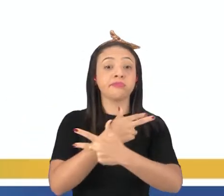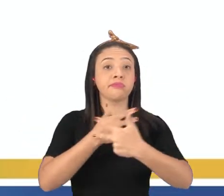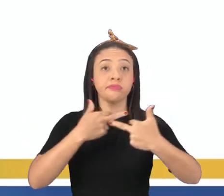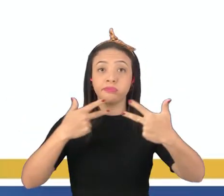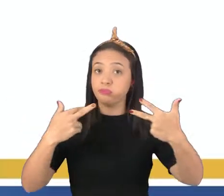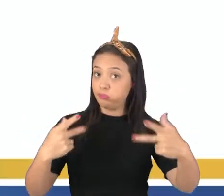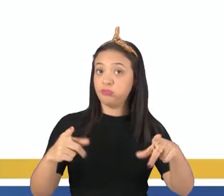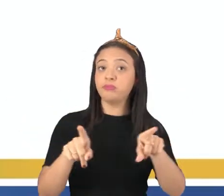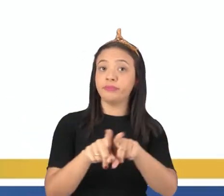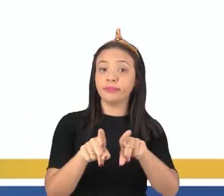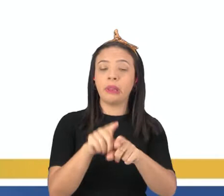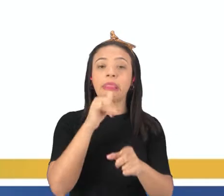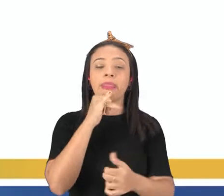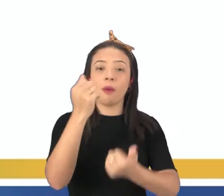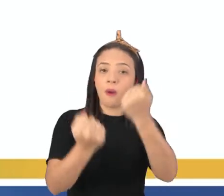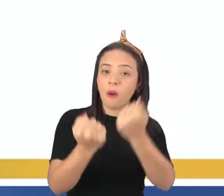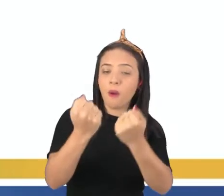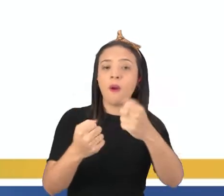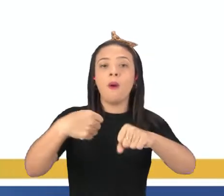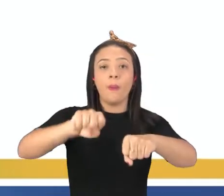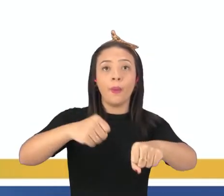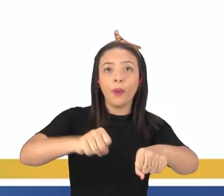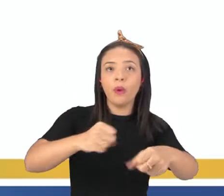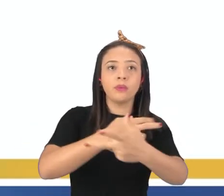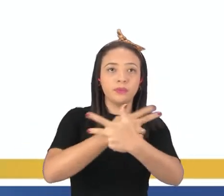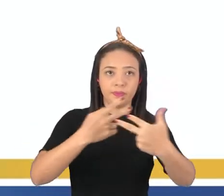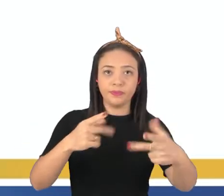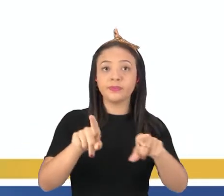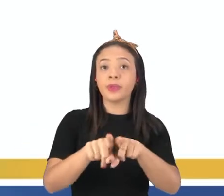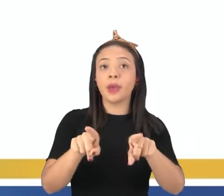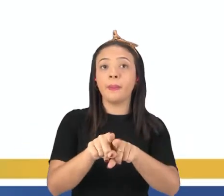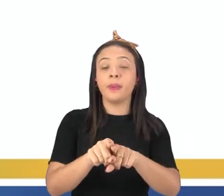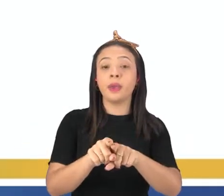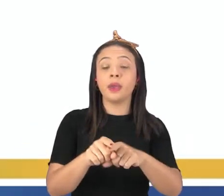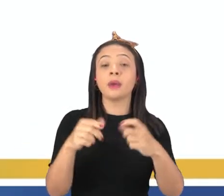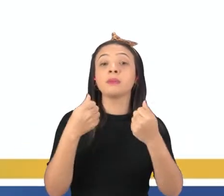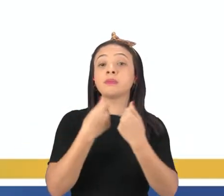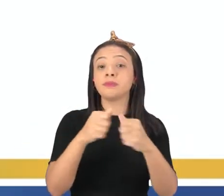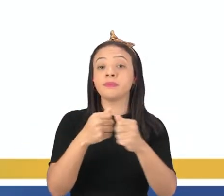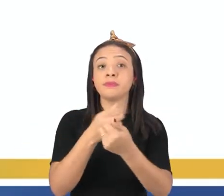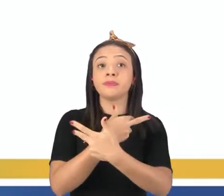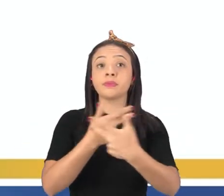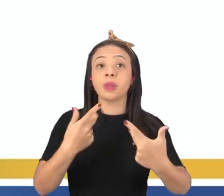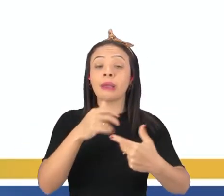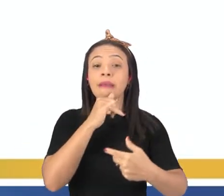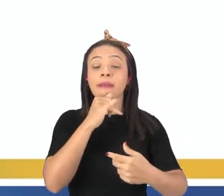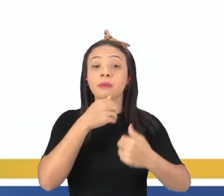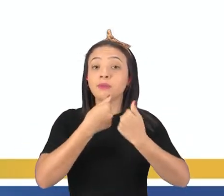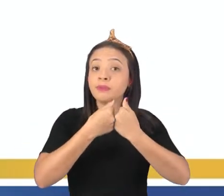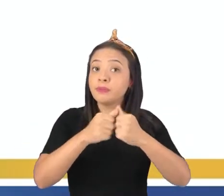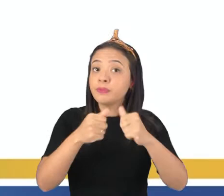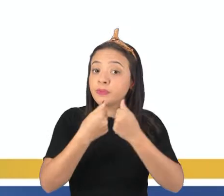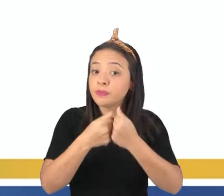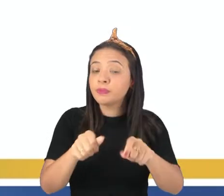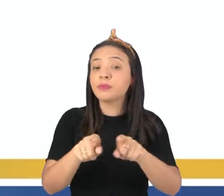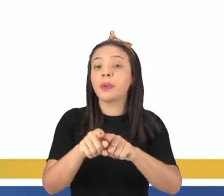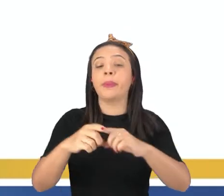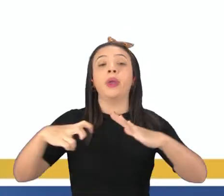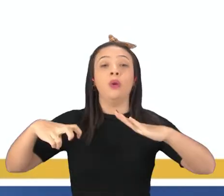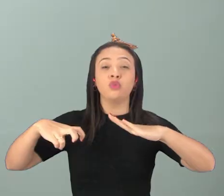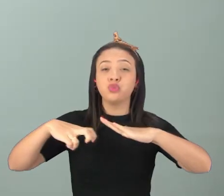transporte individual, carros, moto, etc., seja através do uso de transportes coletivos, ônibus, metrôs,